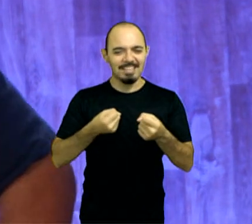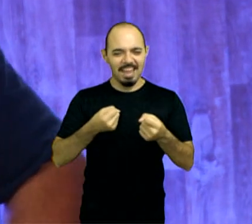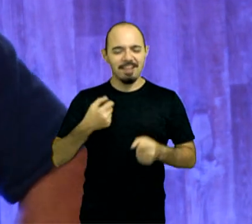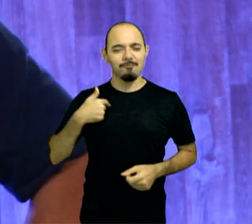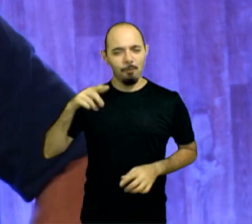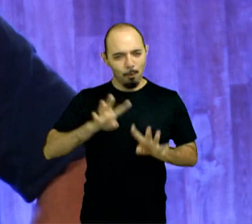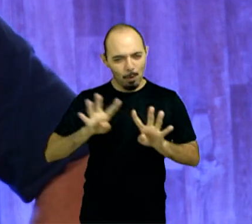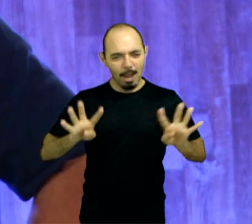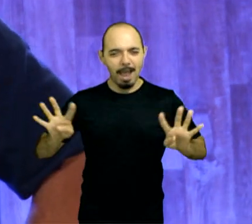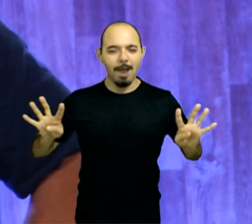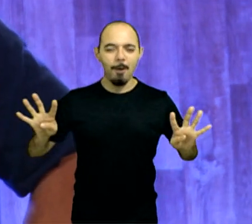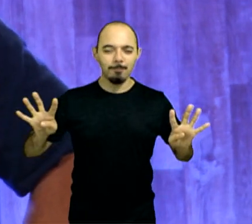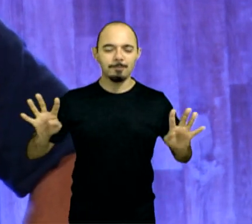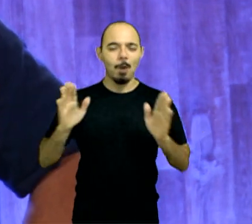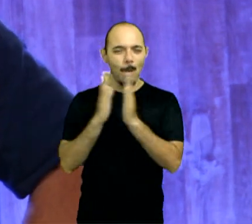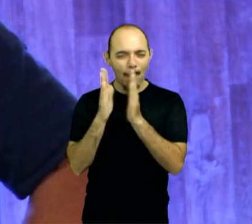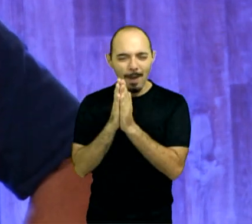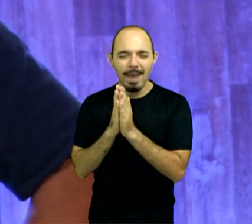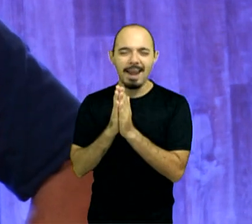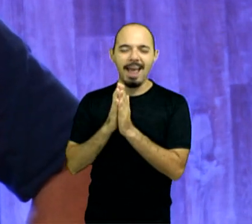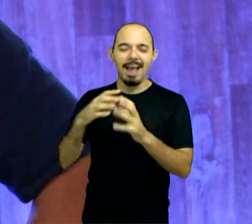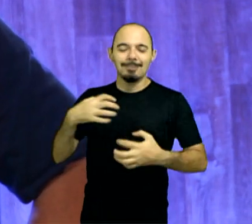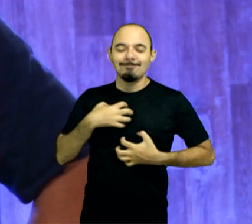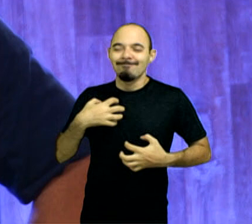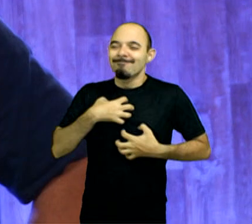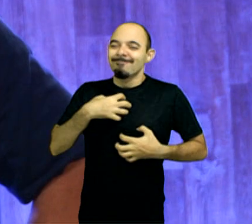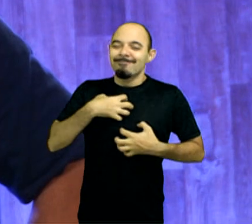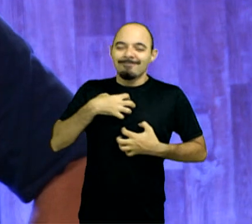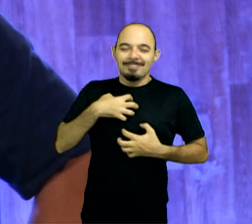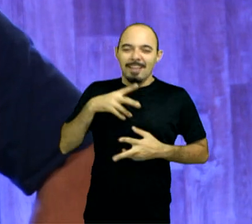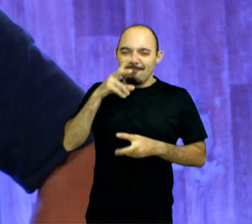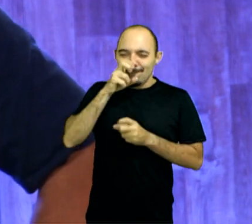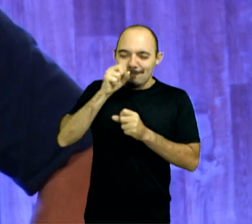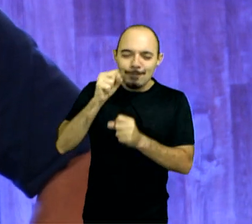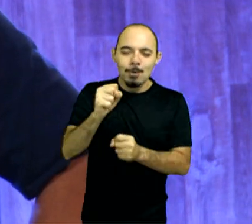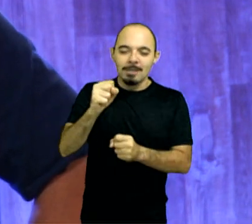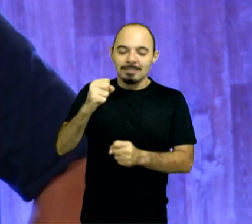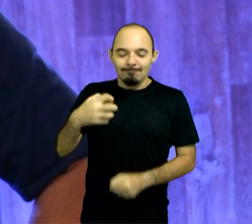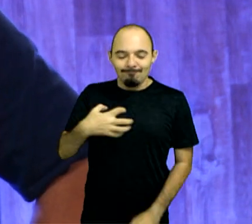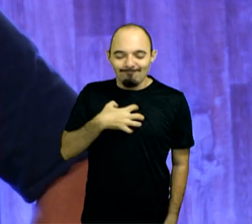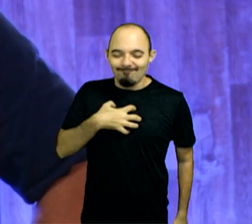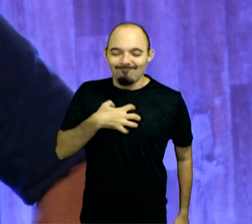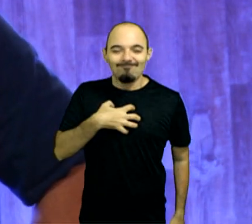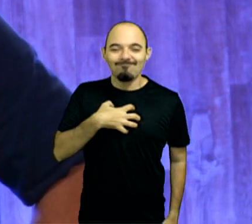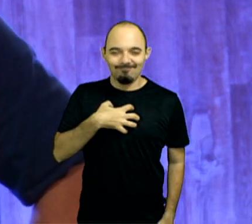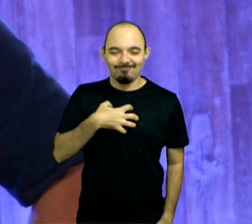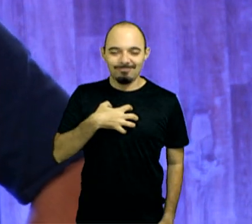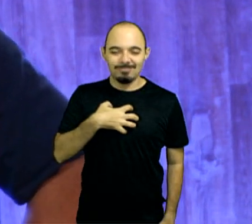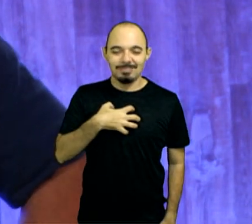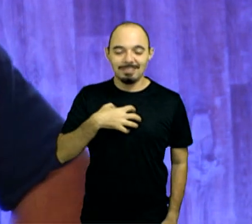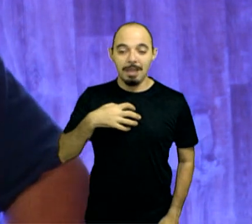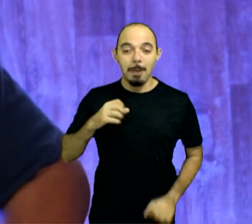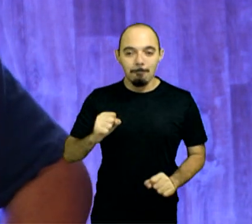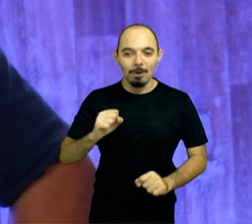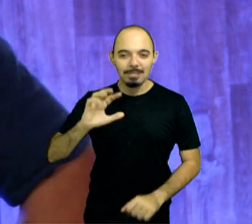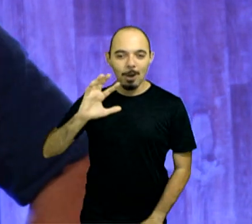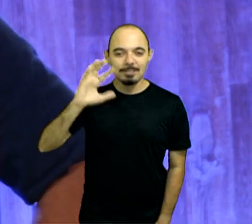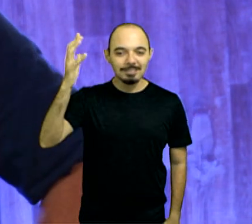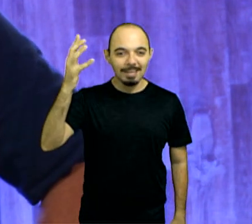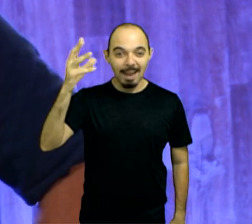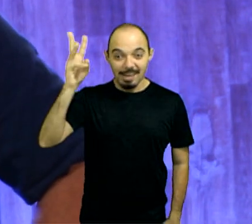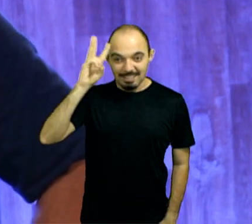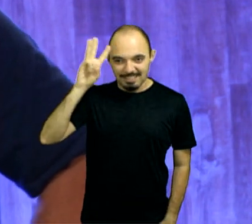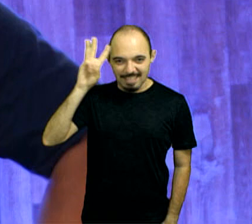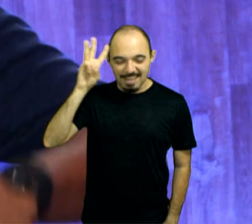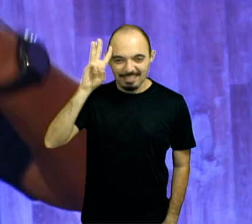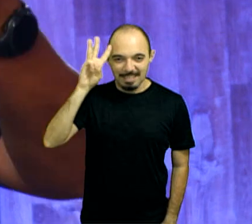né? Aquilo me deu uma força tão grande. E na terça-feira, eu até pensei em vir para o culto de oração. Mas